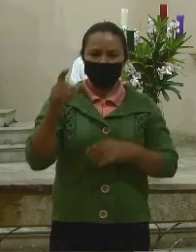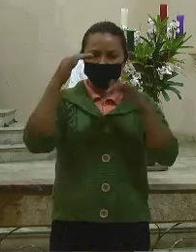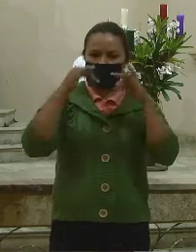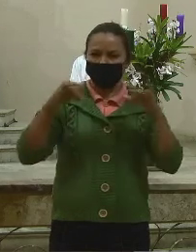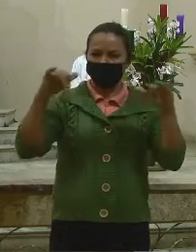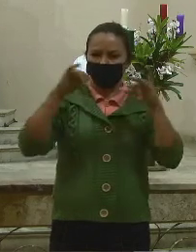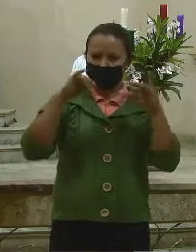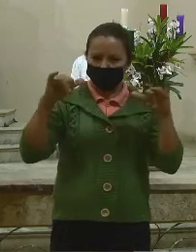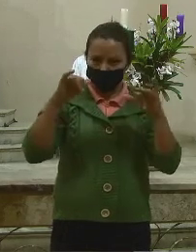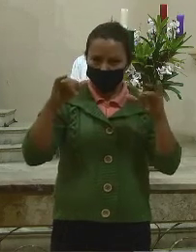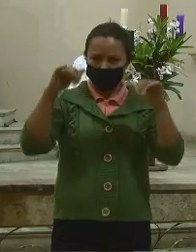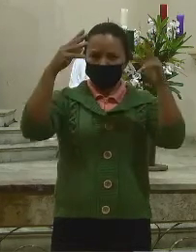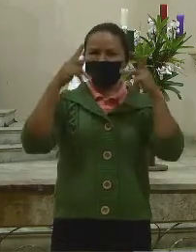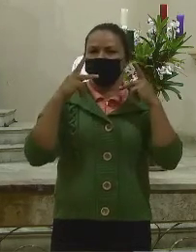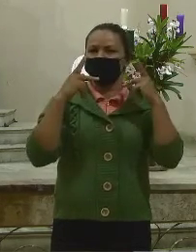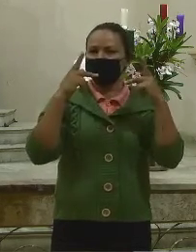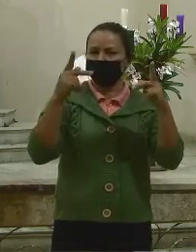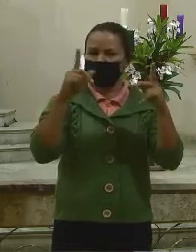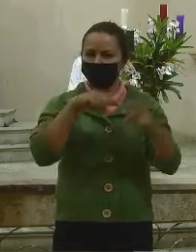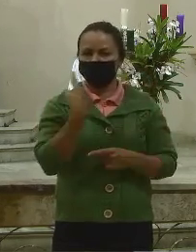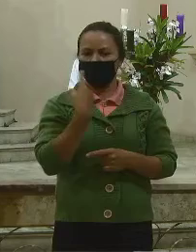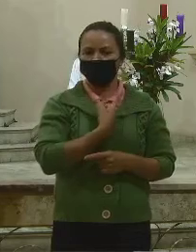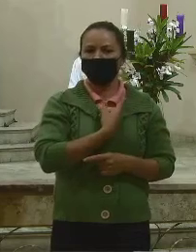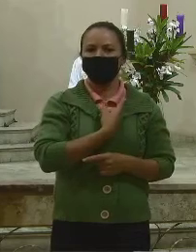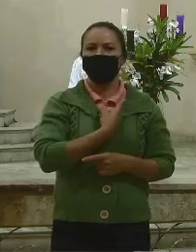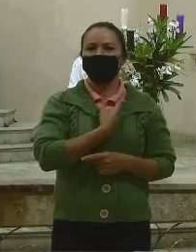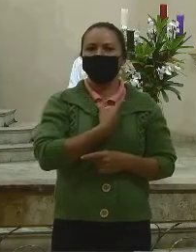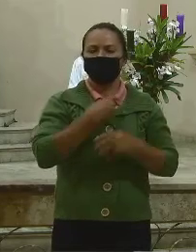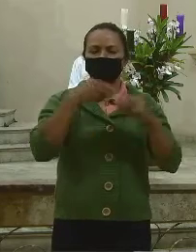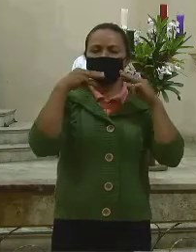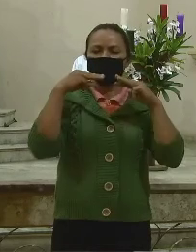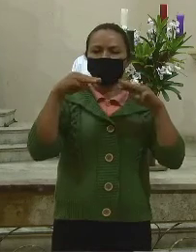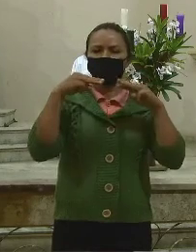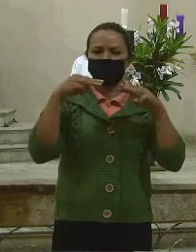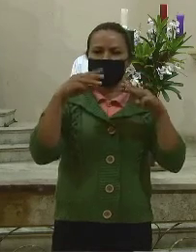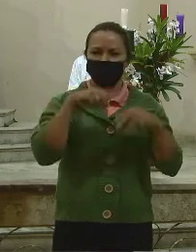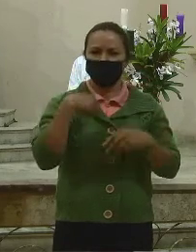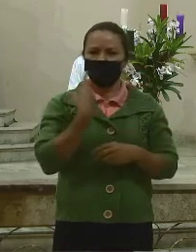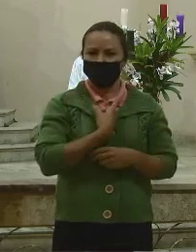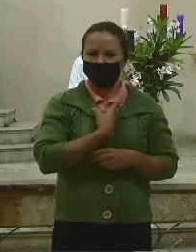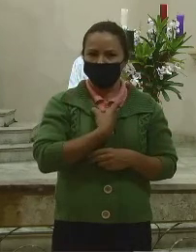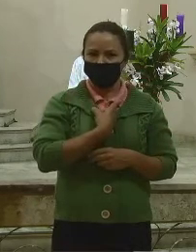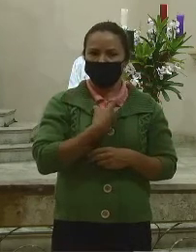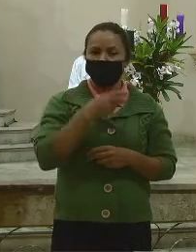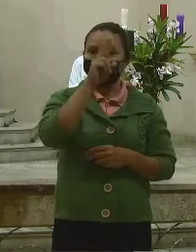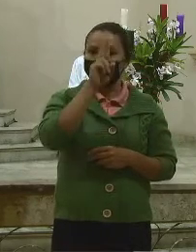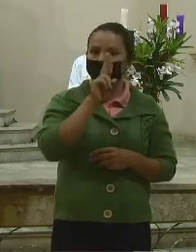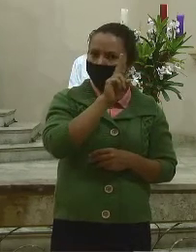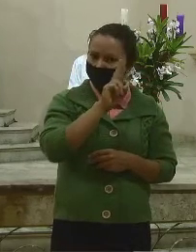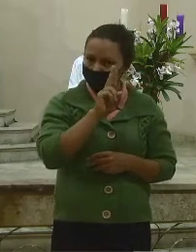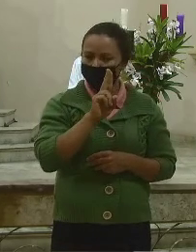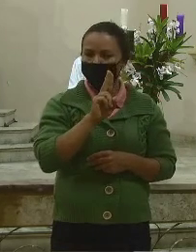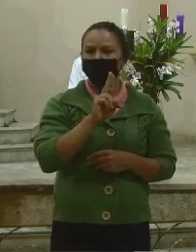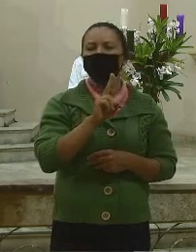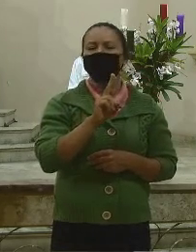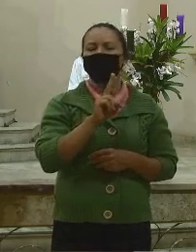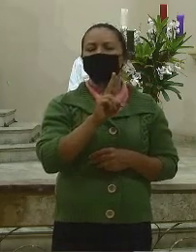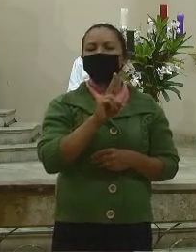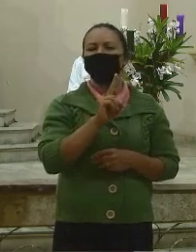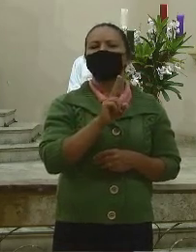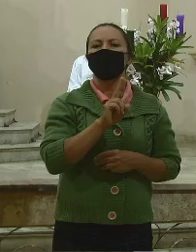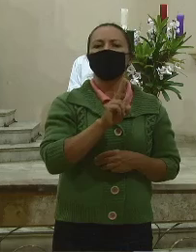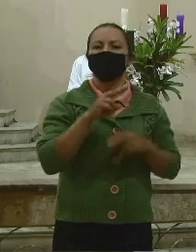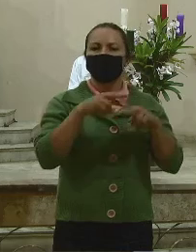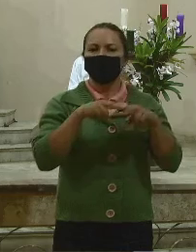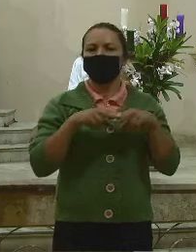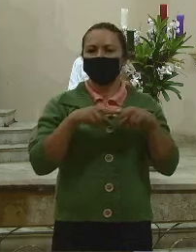denúncia profética, a nossa dimensão missionária. Nós não somos padres para nós mesmos.